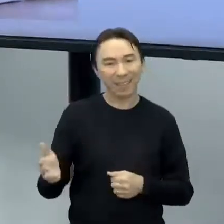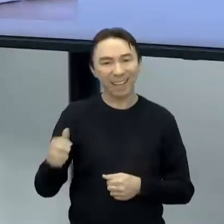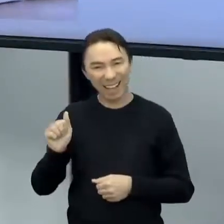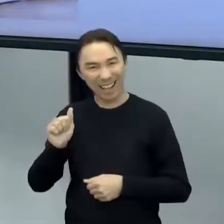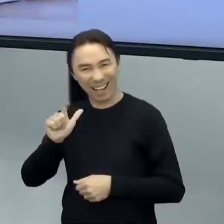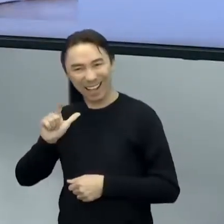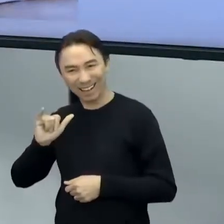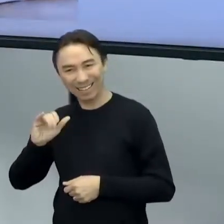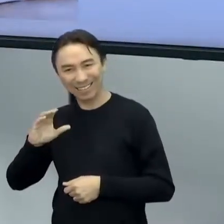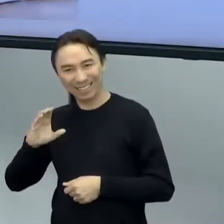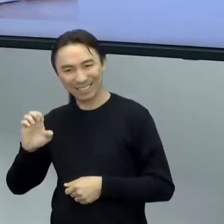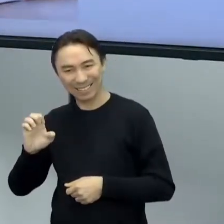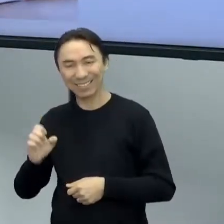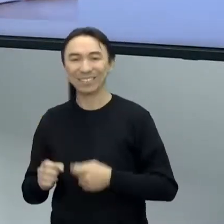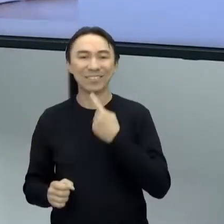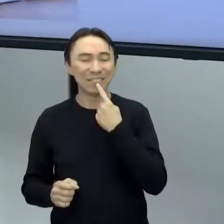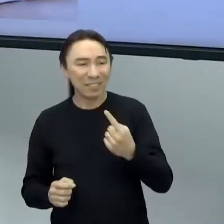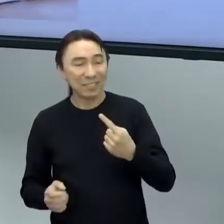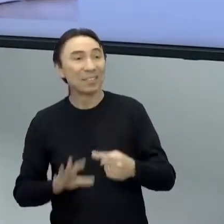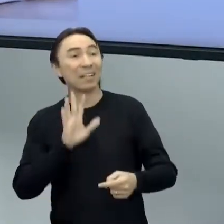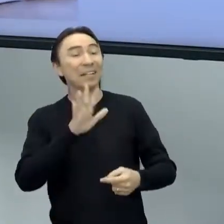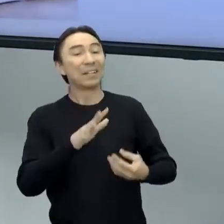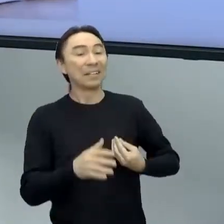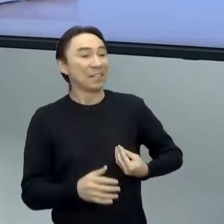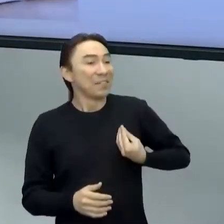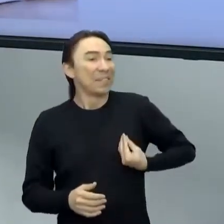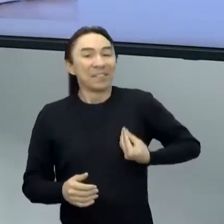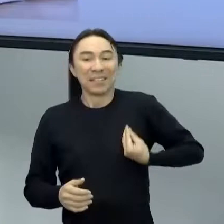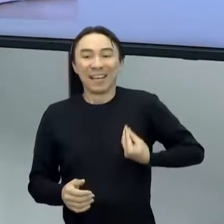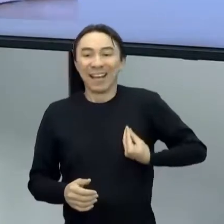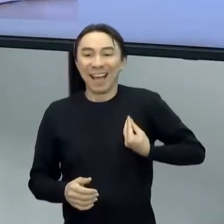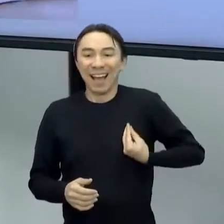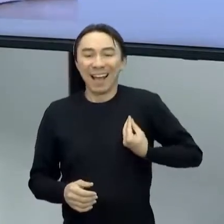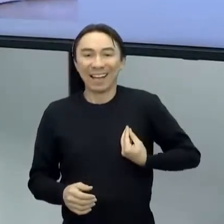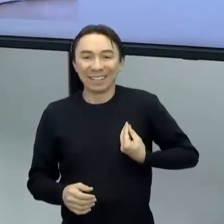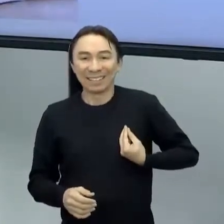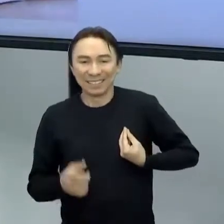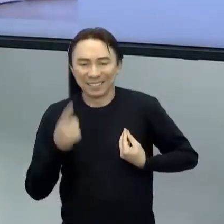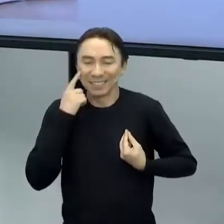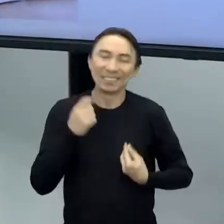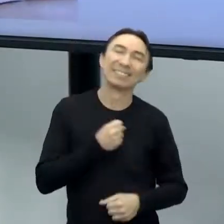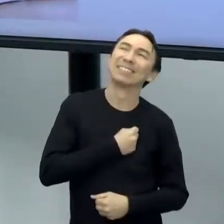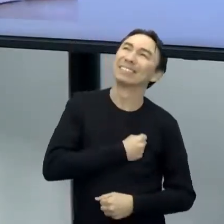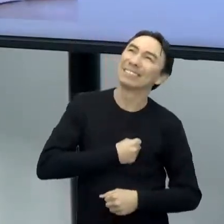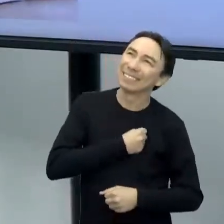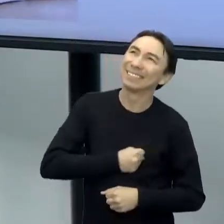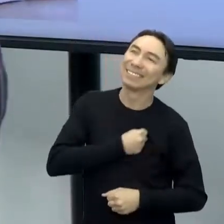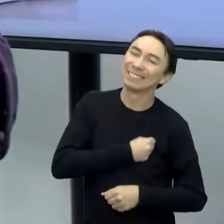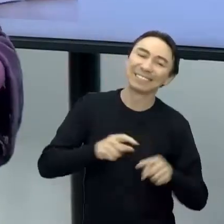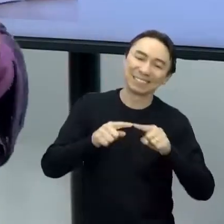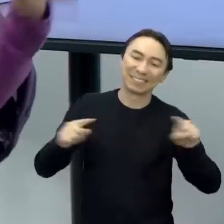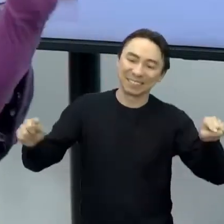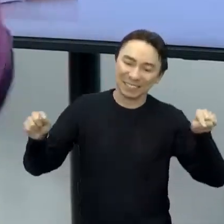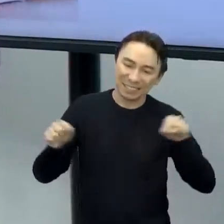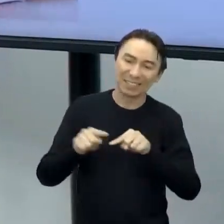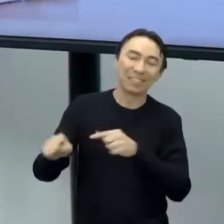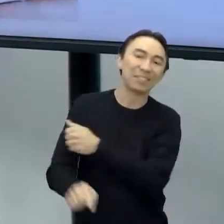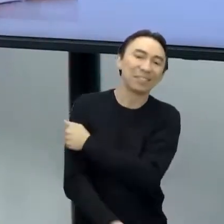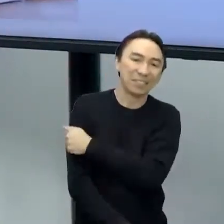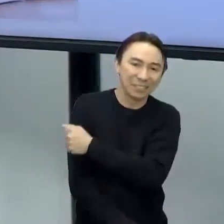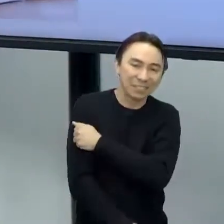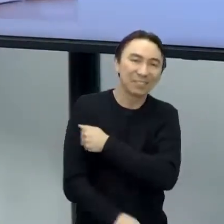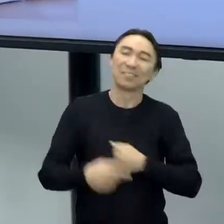aqui, até sorri, porque que saudade de ouvir os estudantes falando presente, professora, presente. Aqui a gente fica